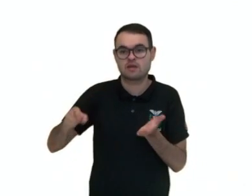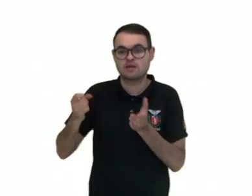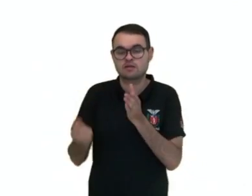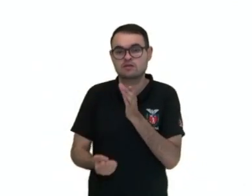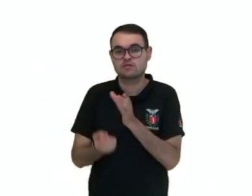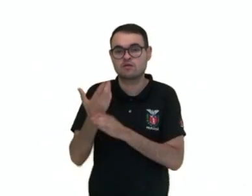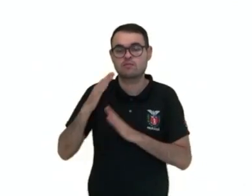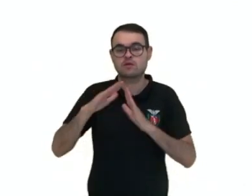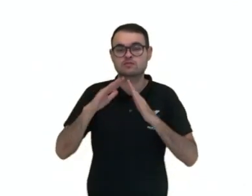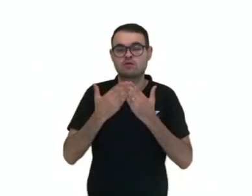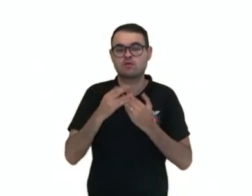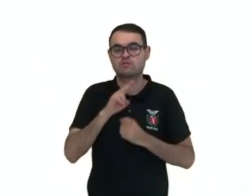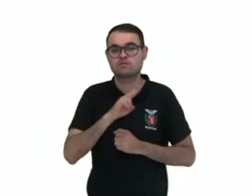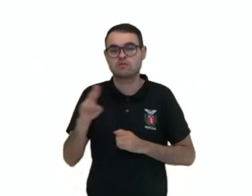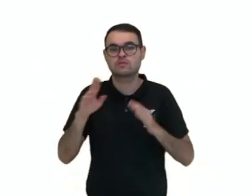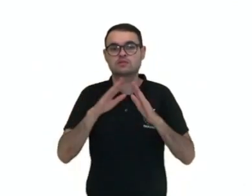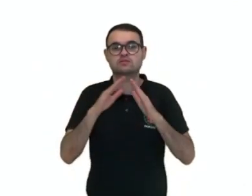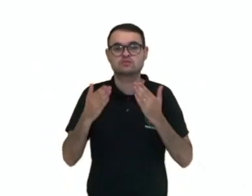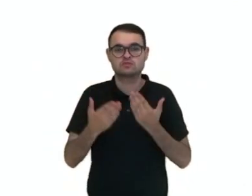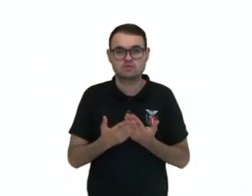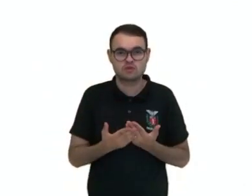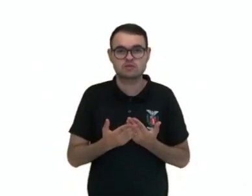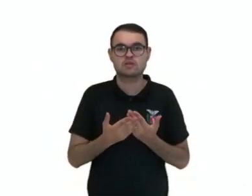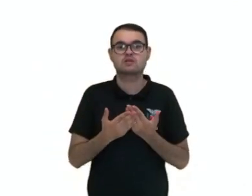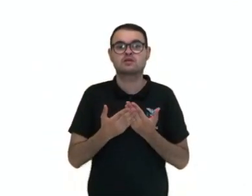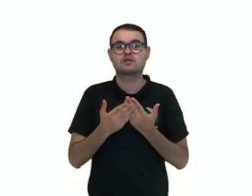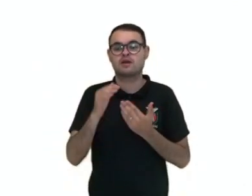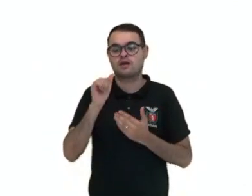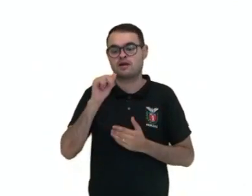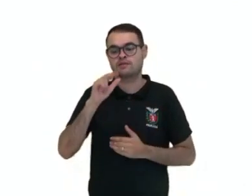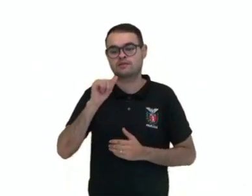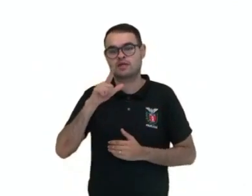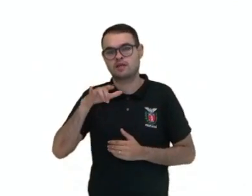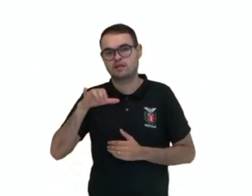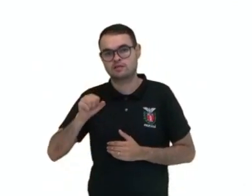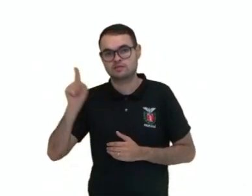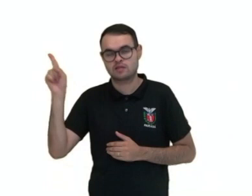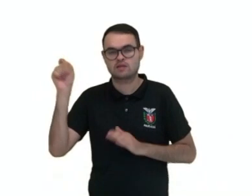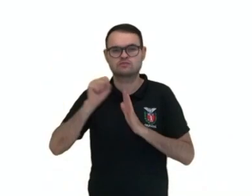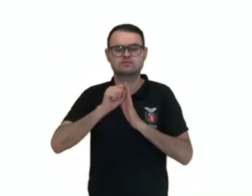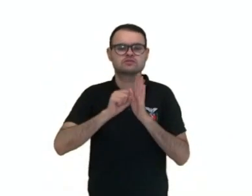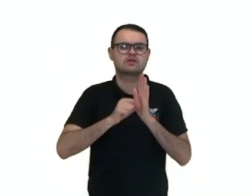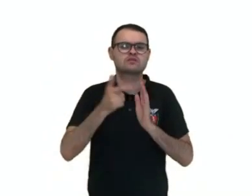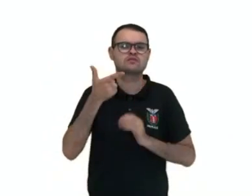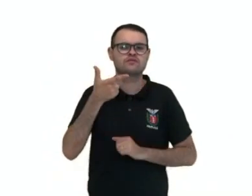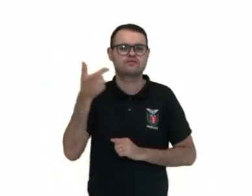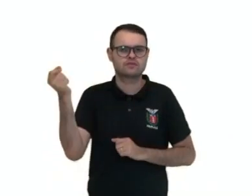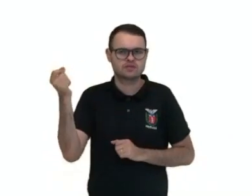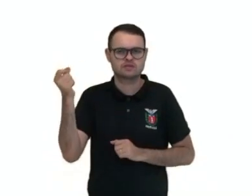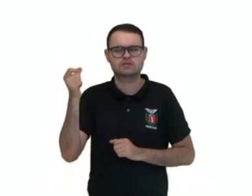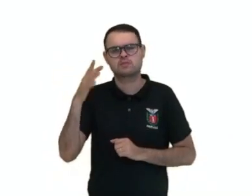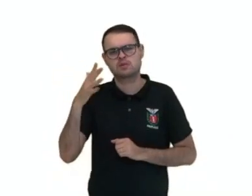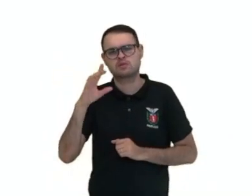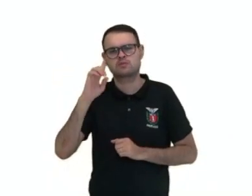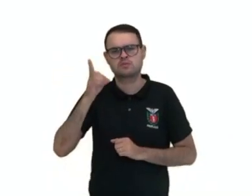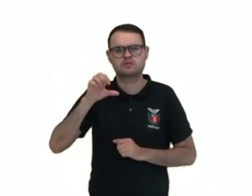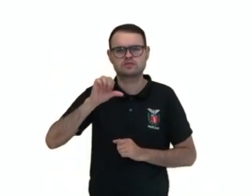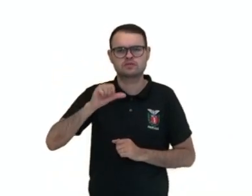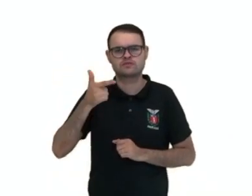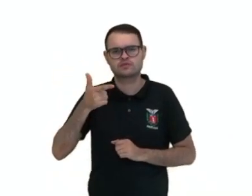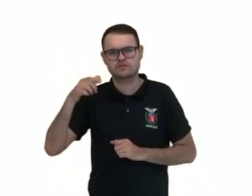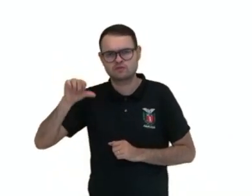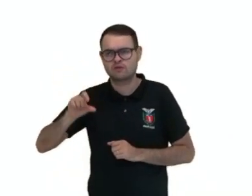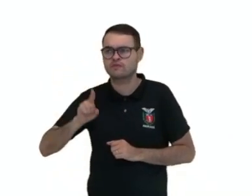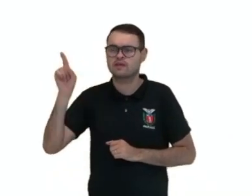de uma escola chamada Escola dos Análises, lá no século XX, por volta de 1929, na França,